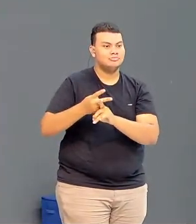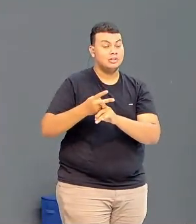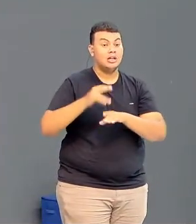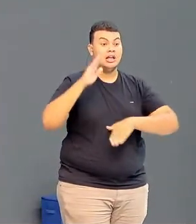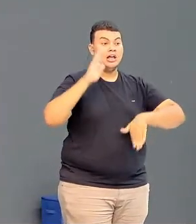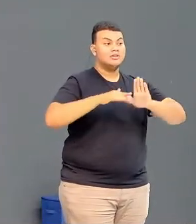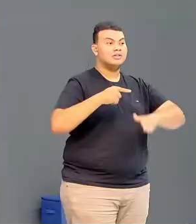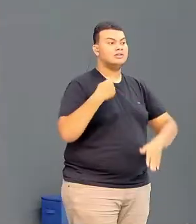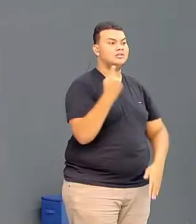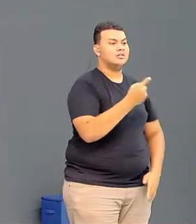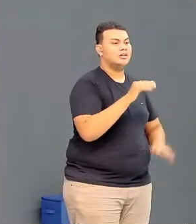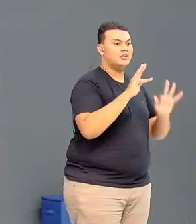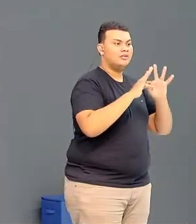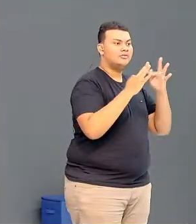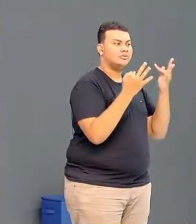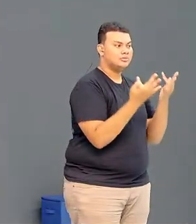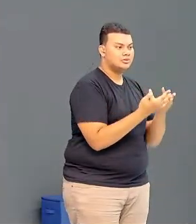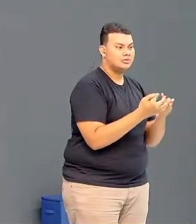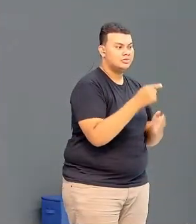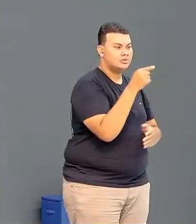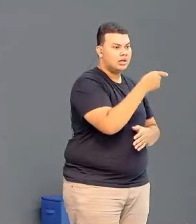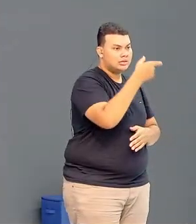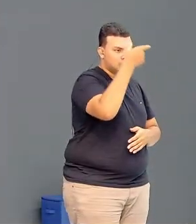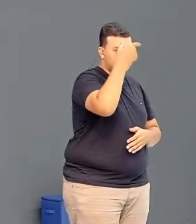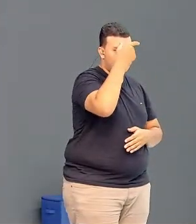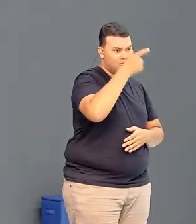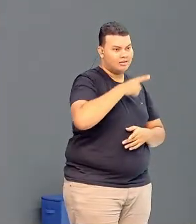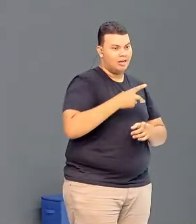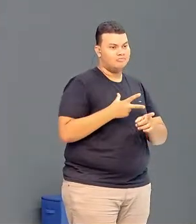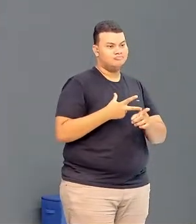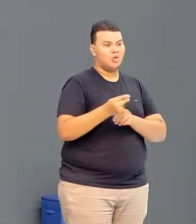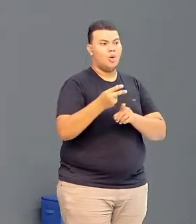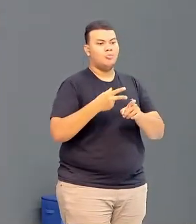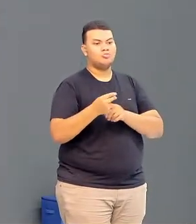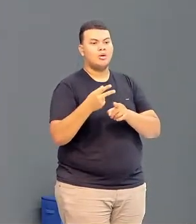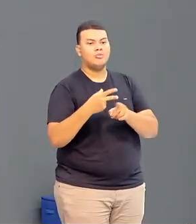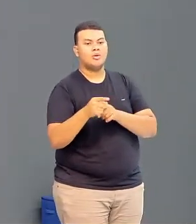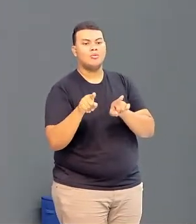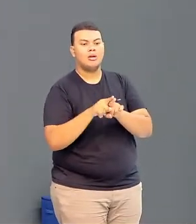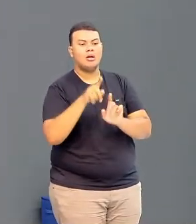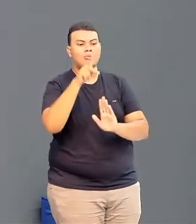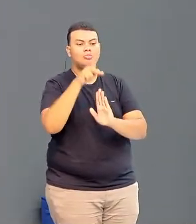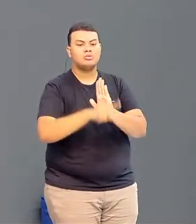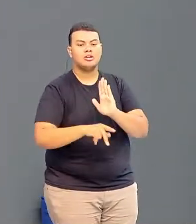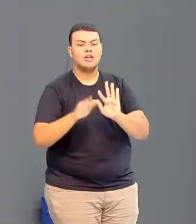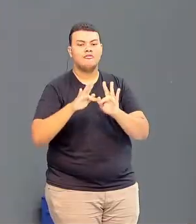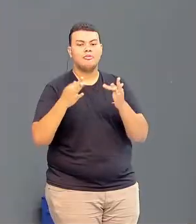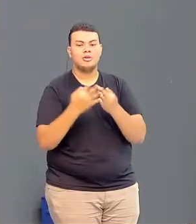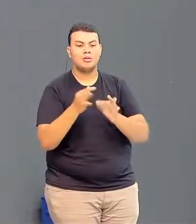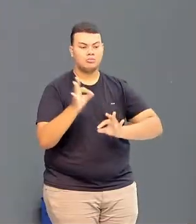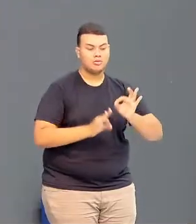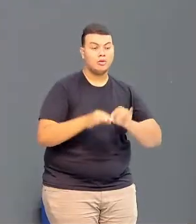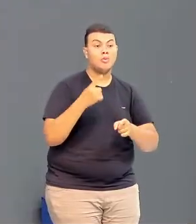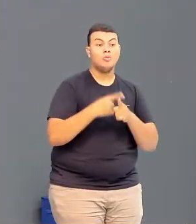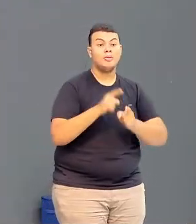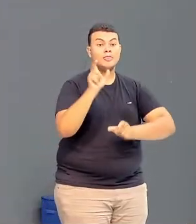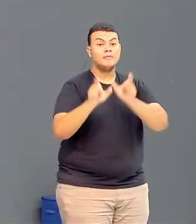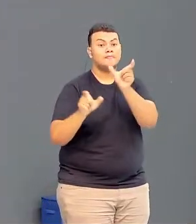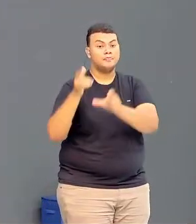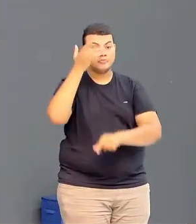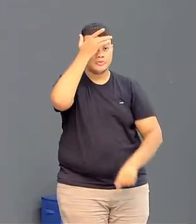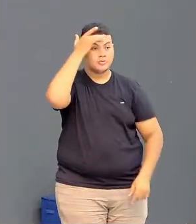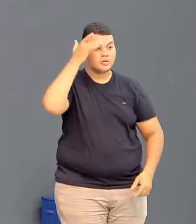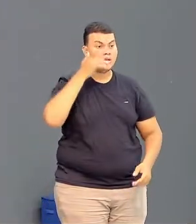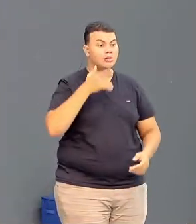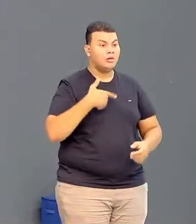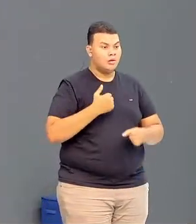Quantas famílias, irmãos, que o maligno ficou em vantagem em relação ao projeto familiar, exatamente porque essas pessoas